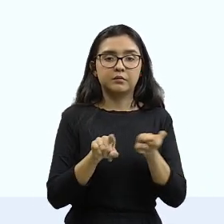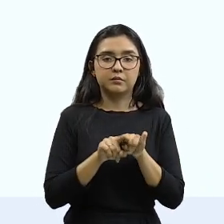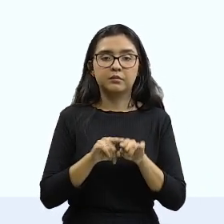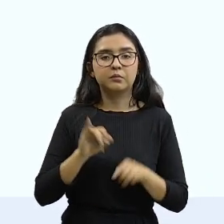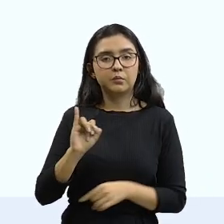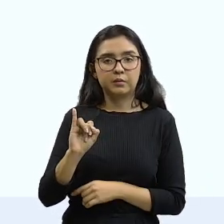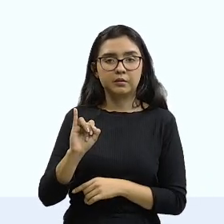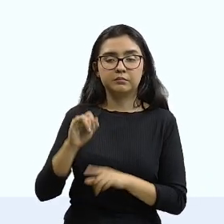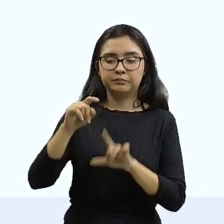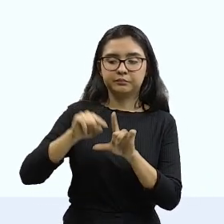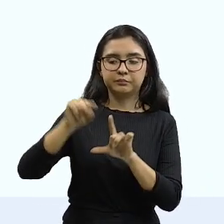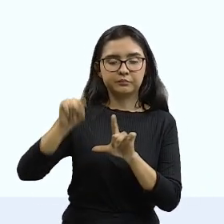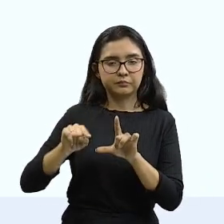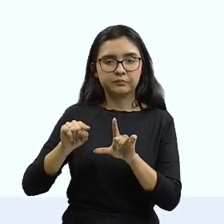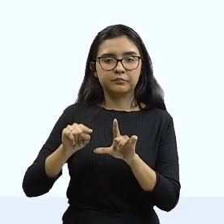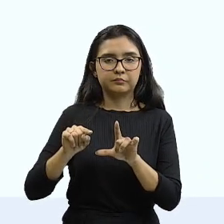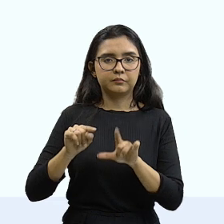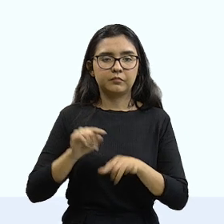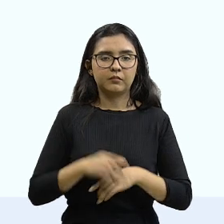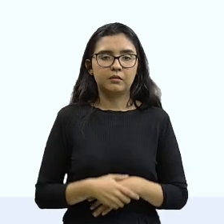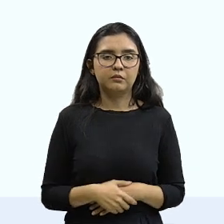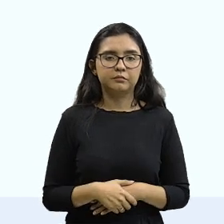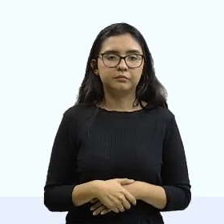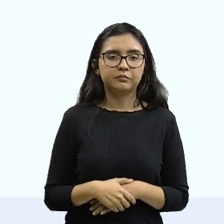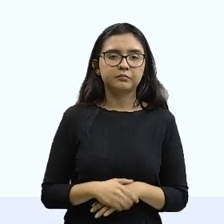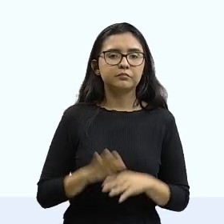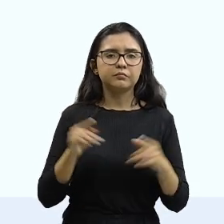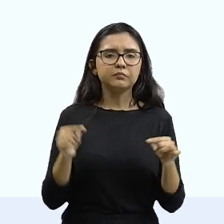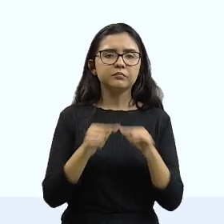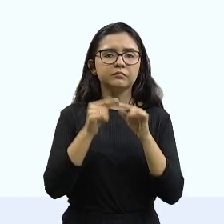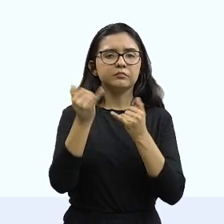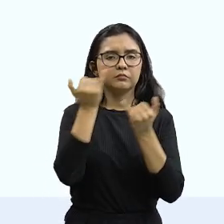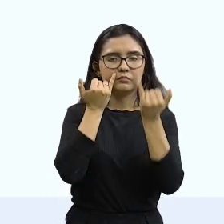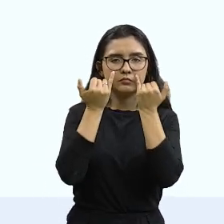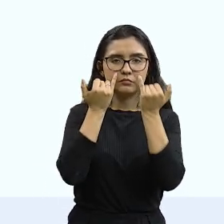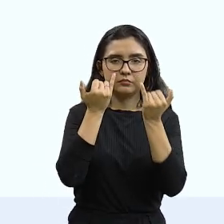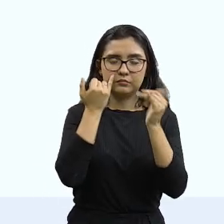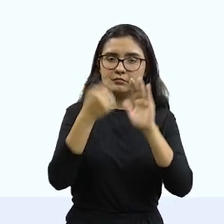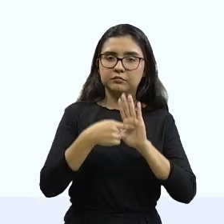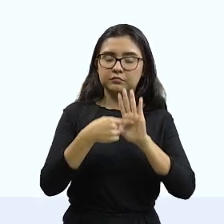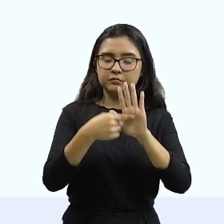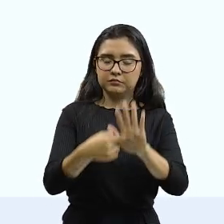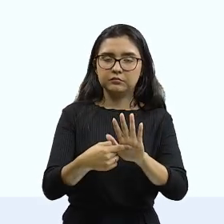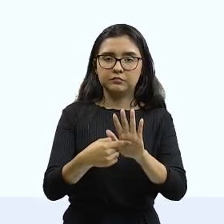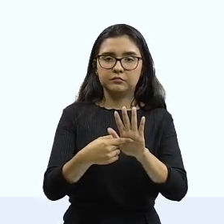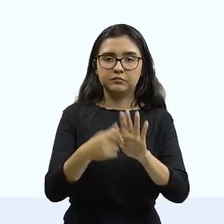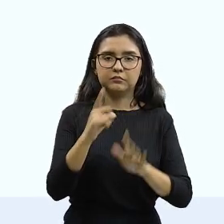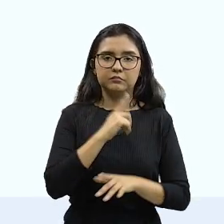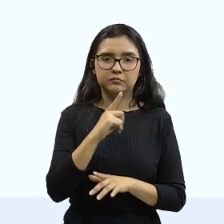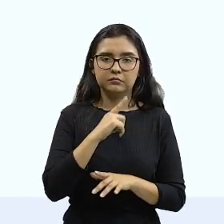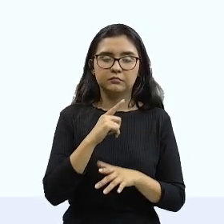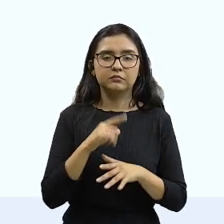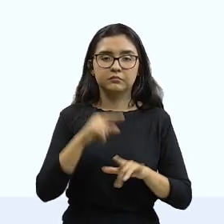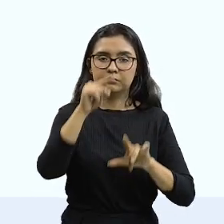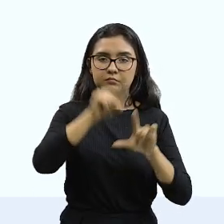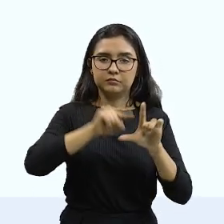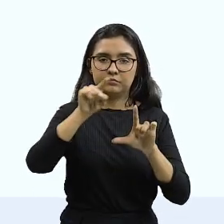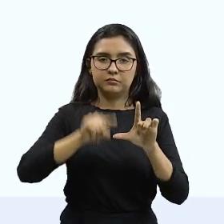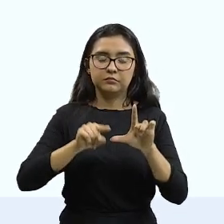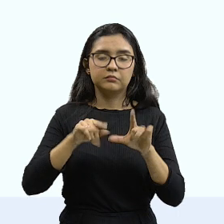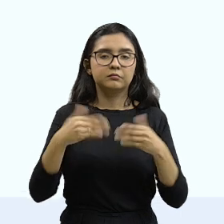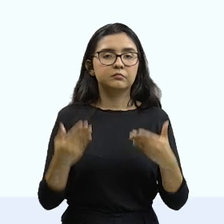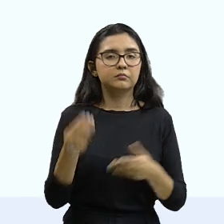I em função do tempo. De acordo com as informações presentes nos gráficos, conclui-se